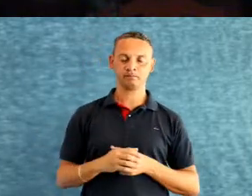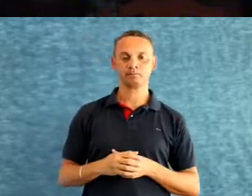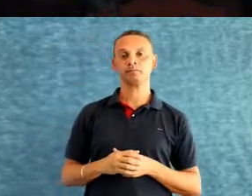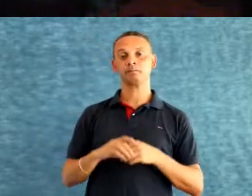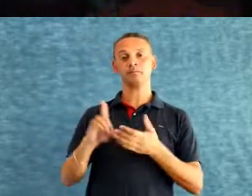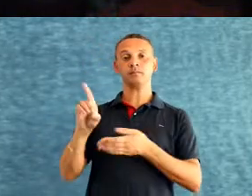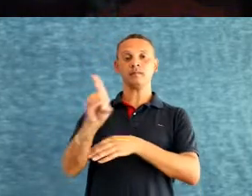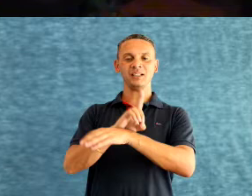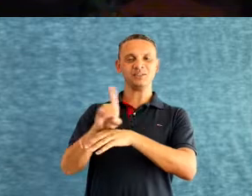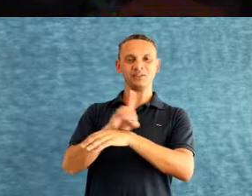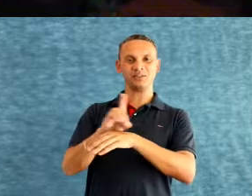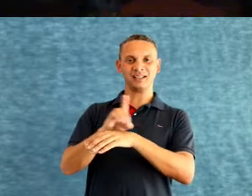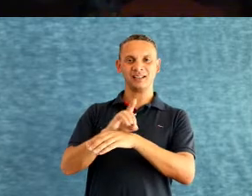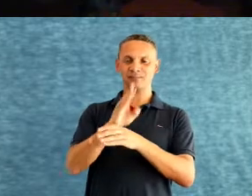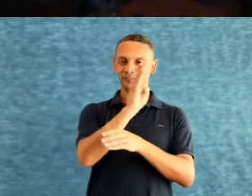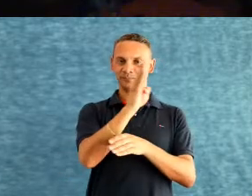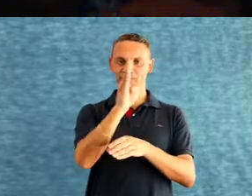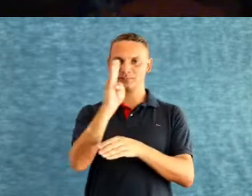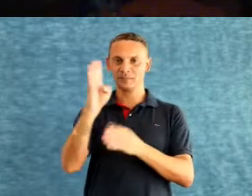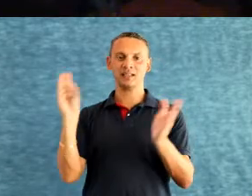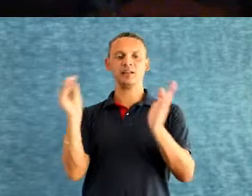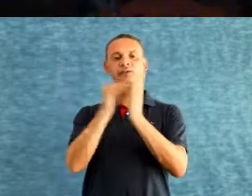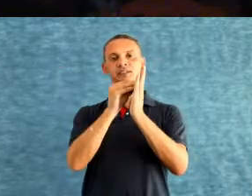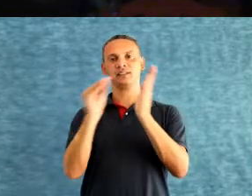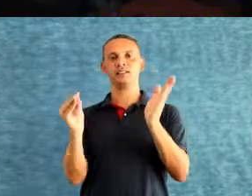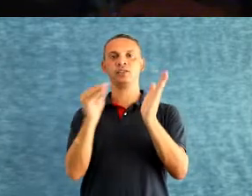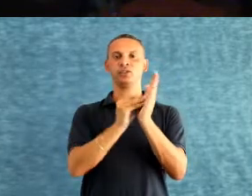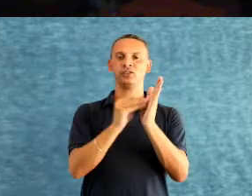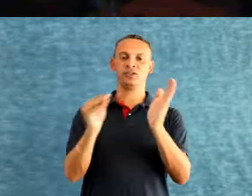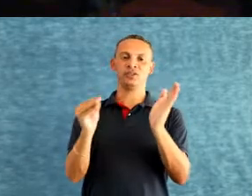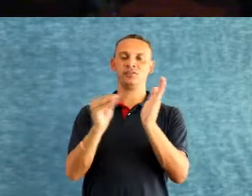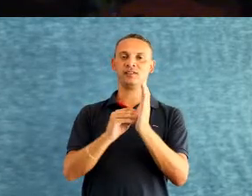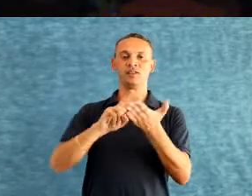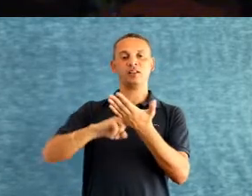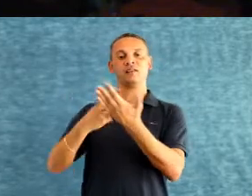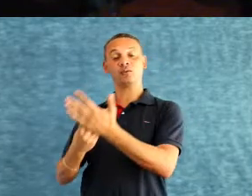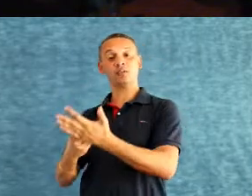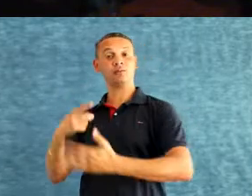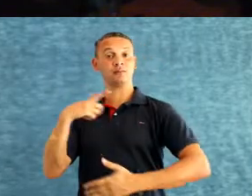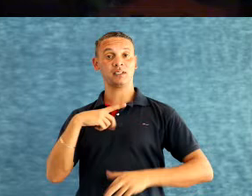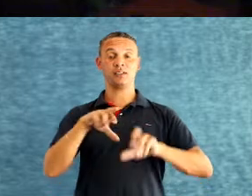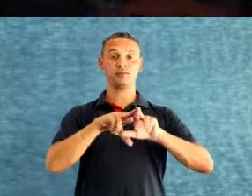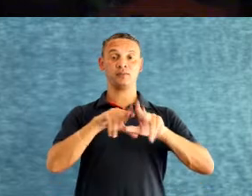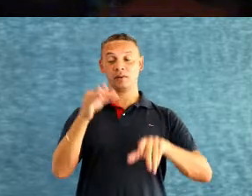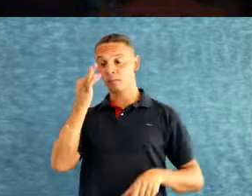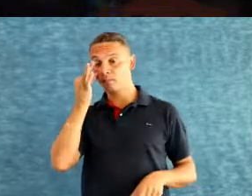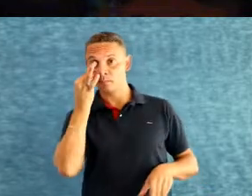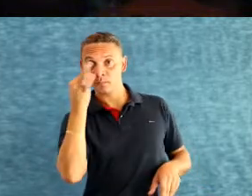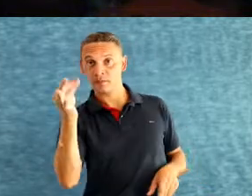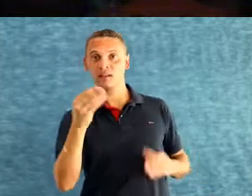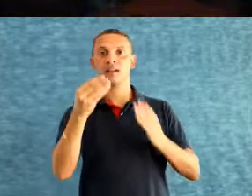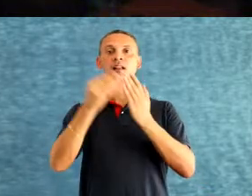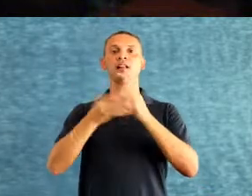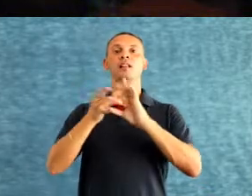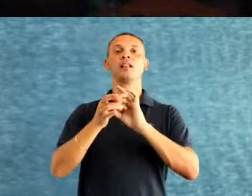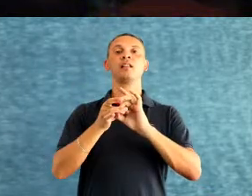dicionários biobibliográficos passaram a registrá-lo como sendo apenas uma tradução, sem atentar para o advérbio